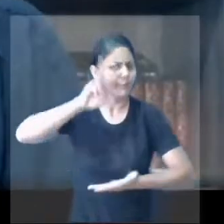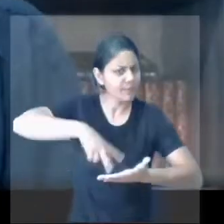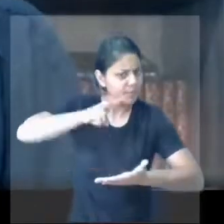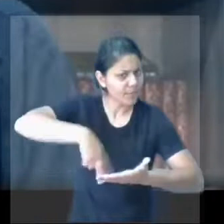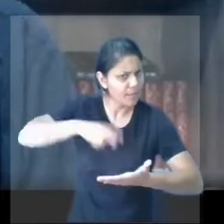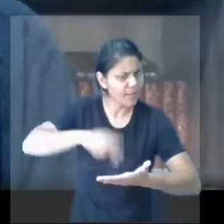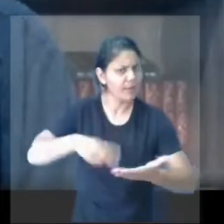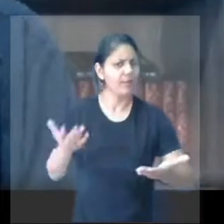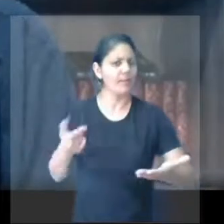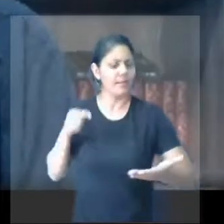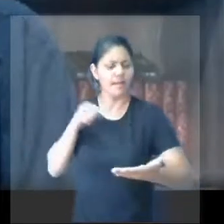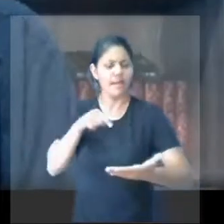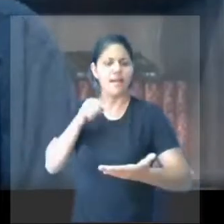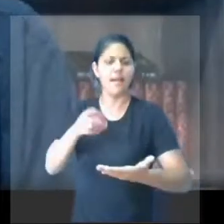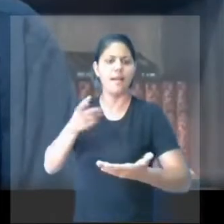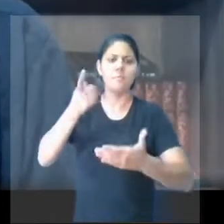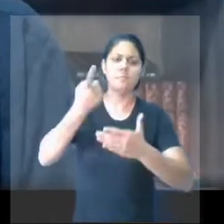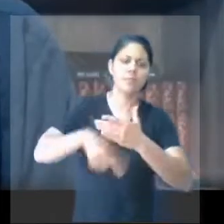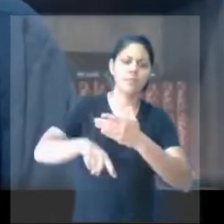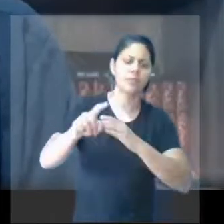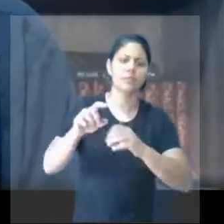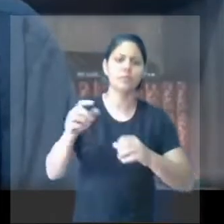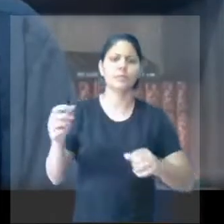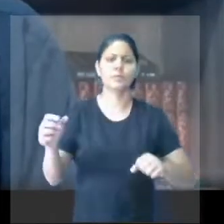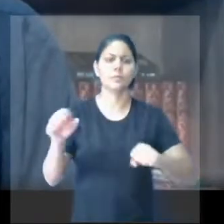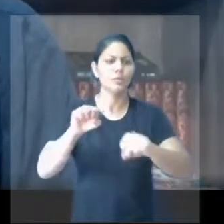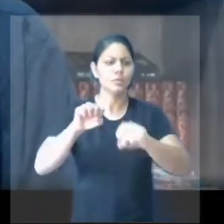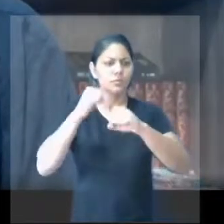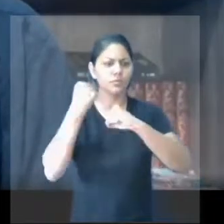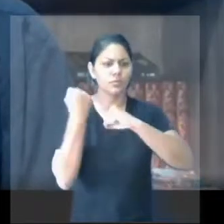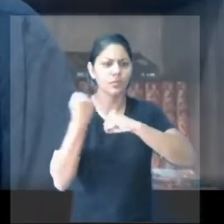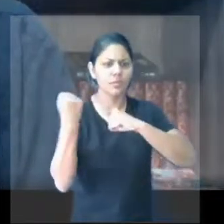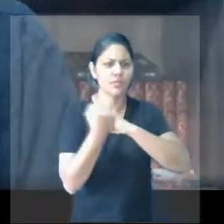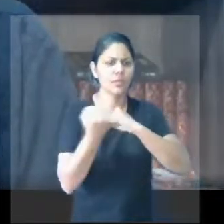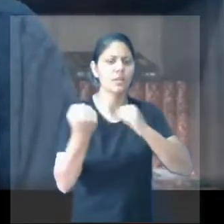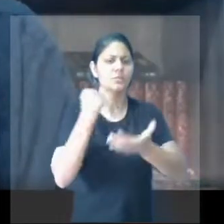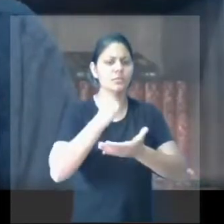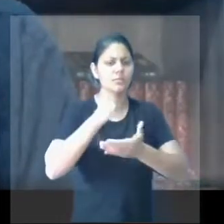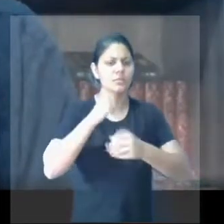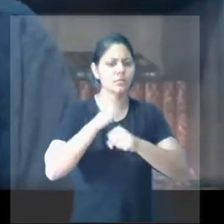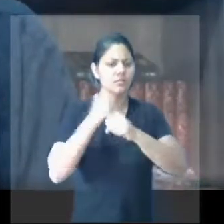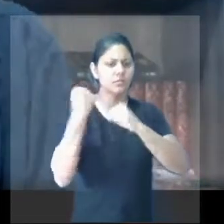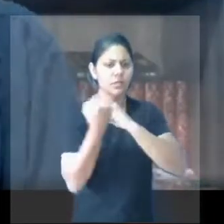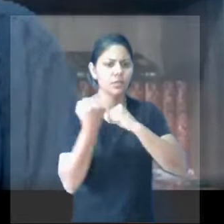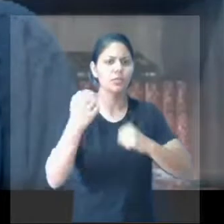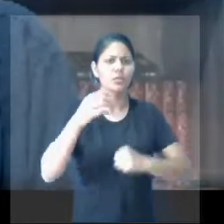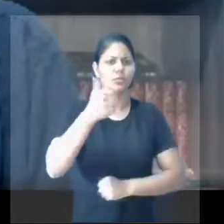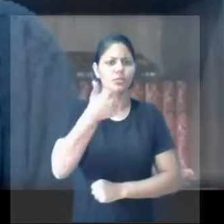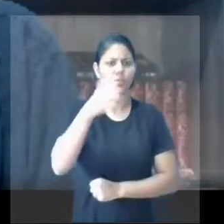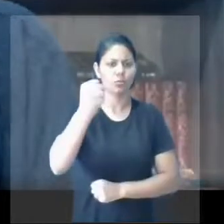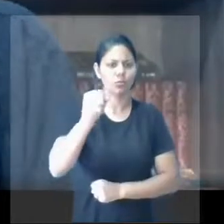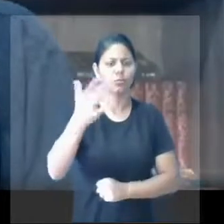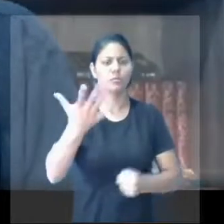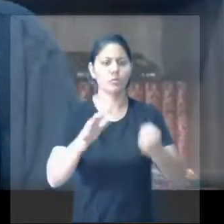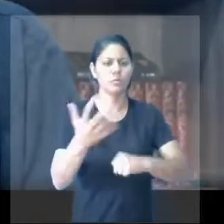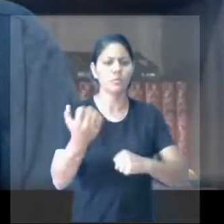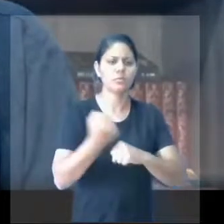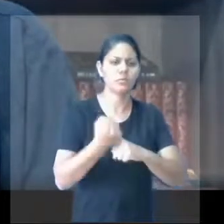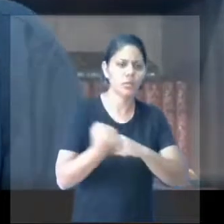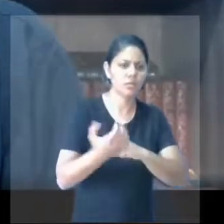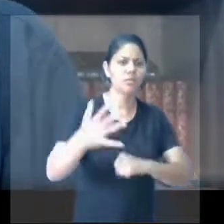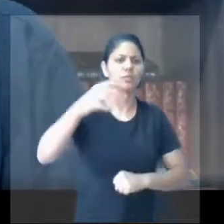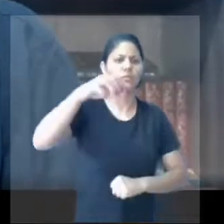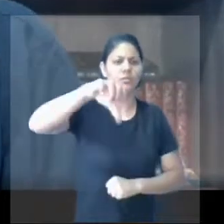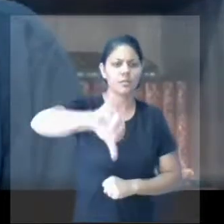obra. E a partir do final do século XVIII em diante, que a obra passou a ser relida. E aí no século XIX se tornou novamente um